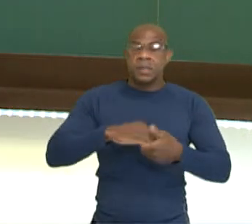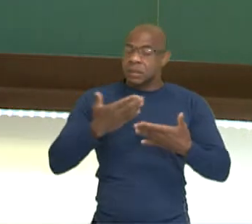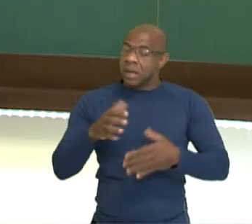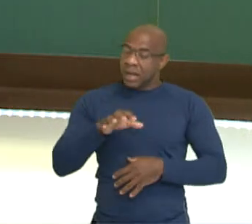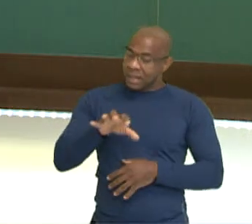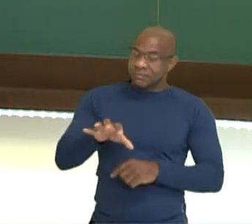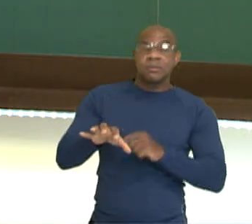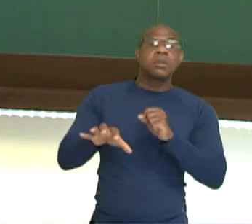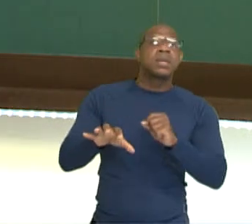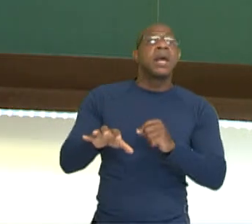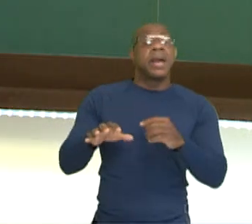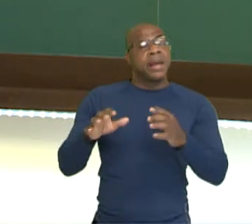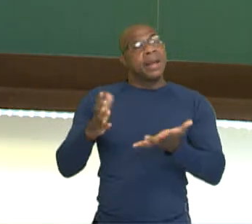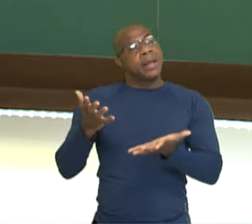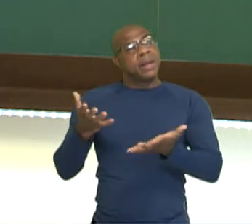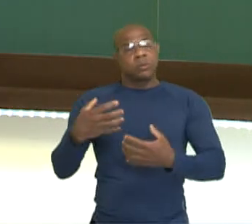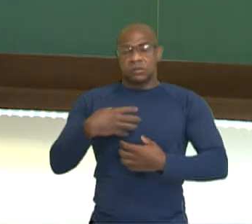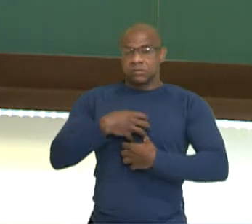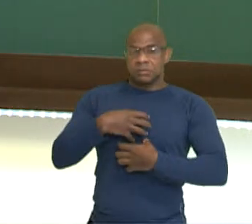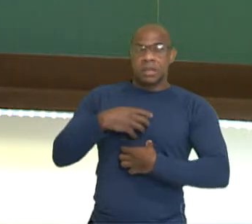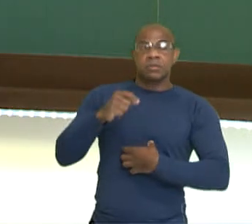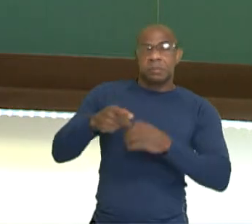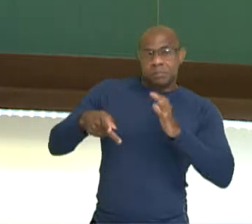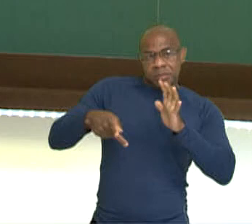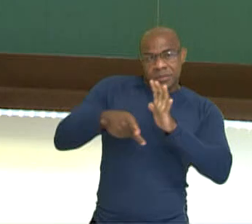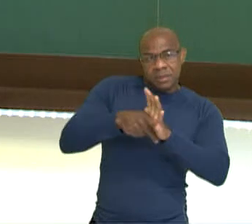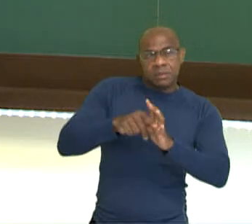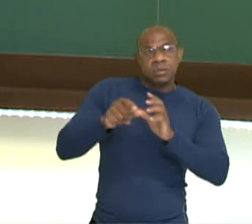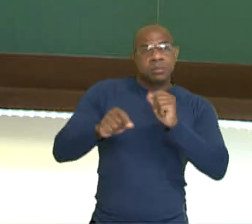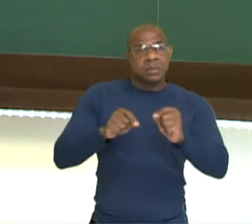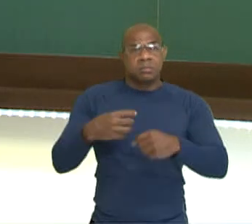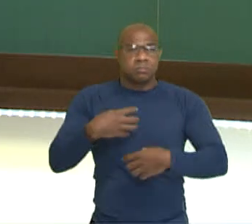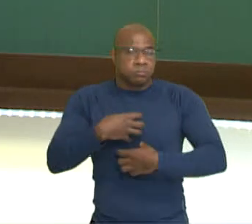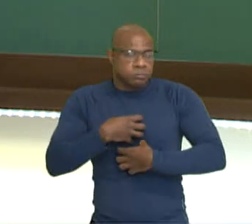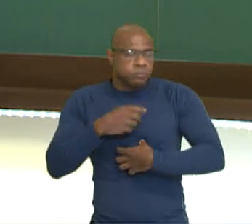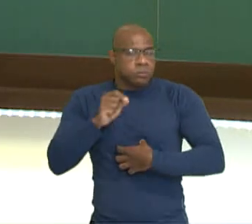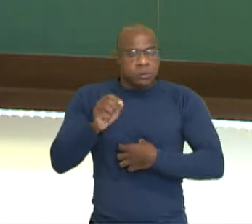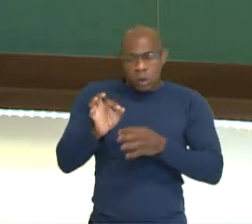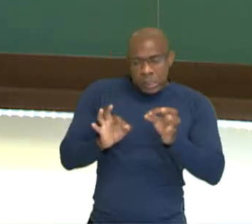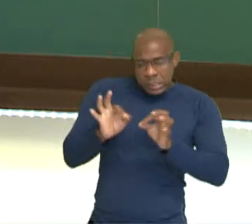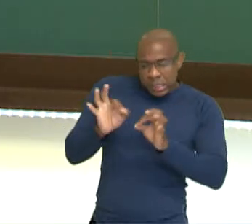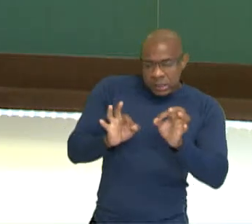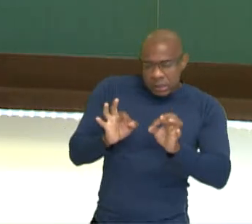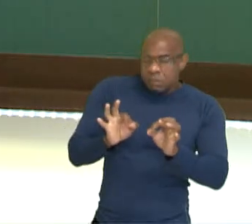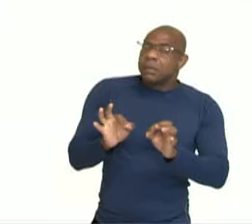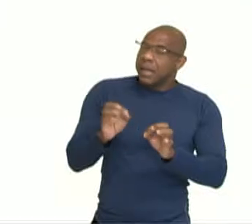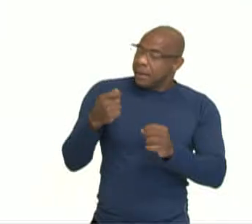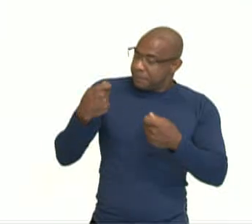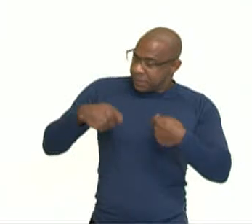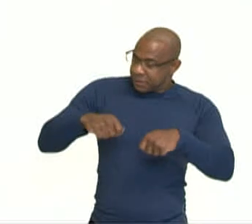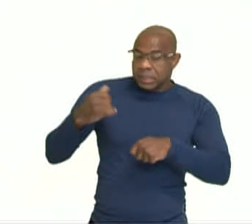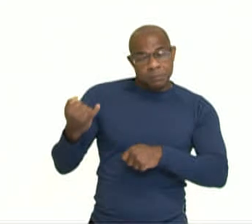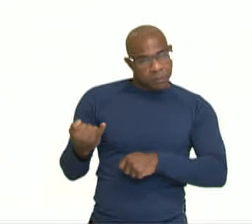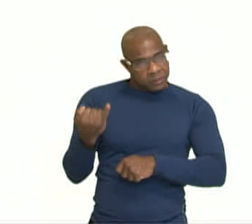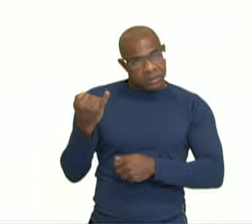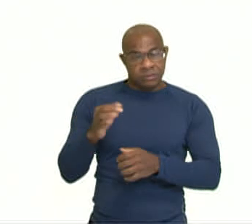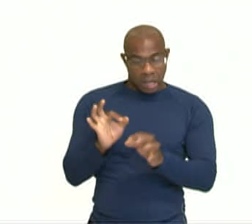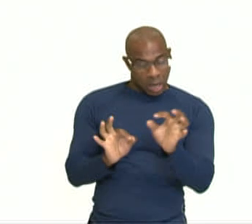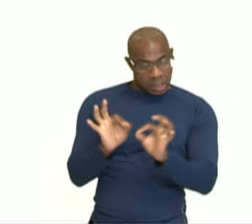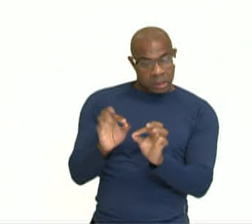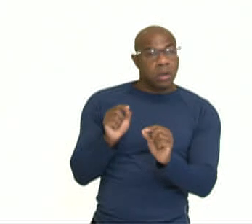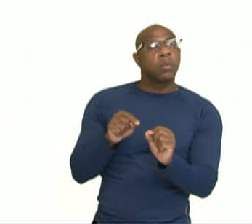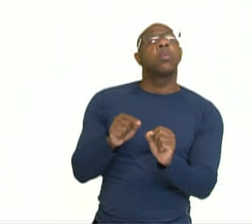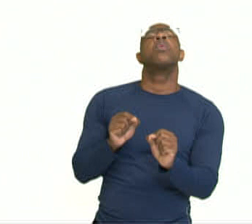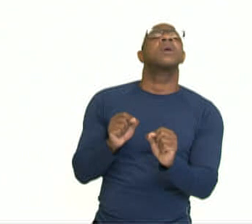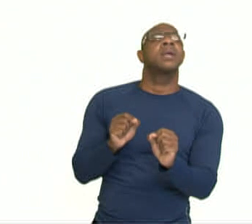razão, lógico que um sentimento de pertencimento, um sentimento de organização se faz necessário. E essa organização